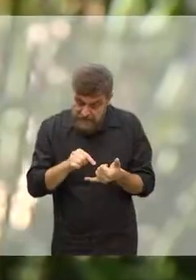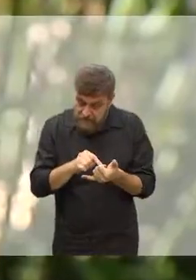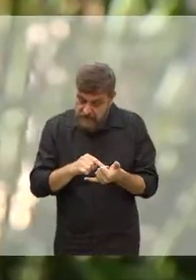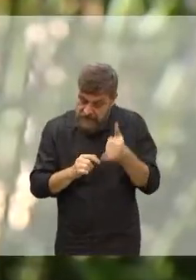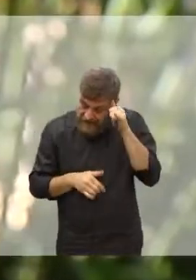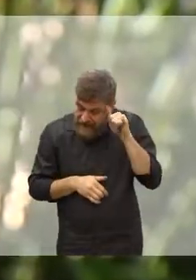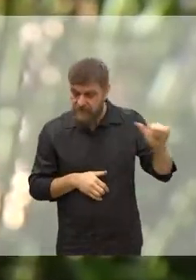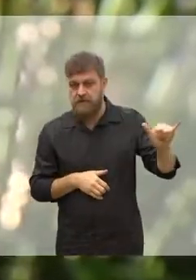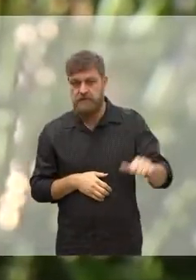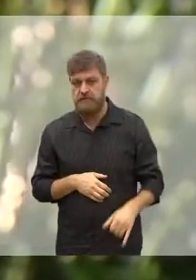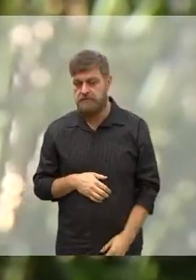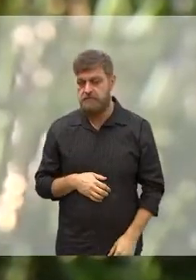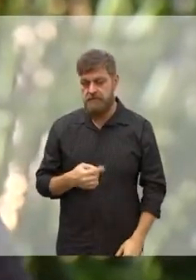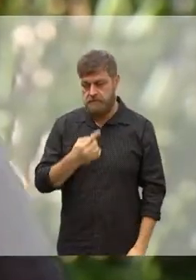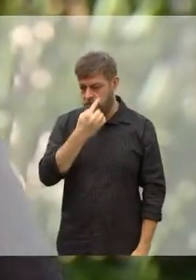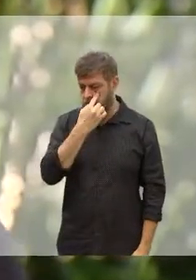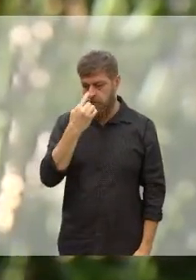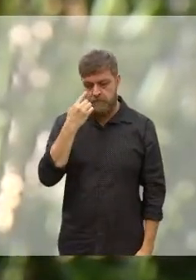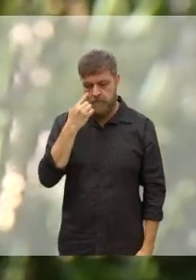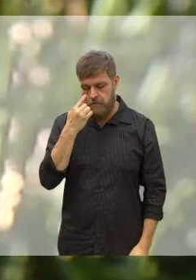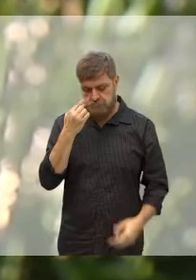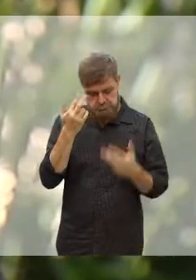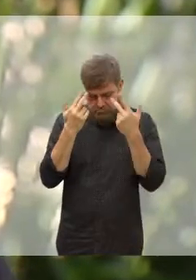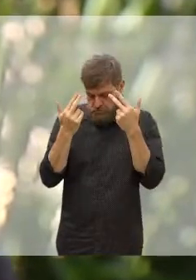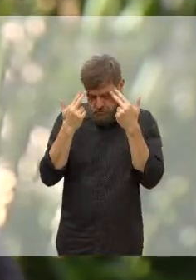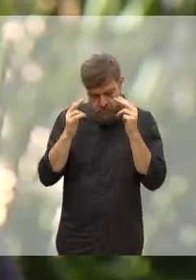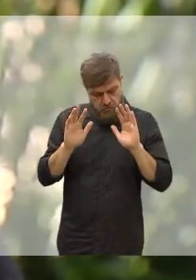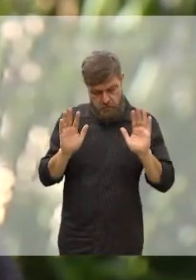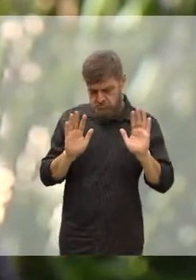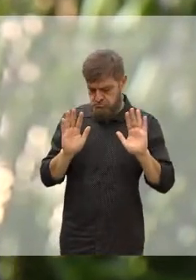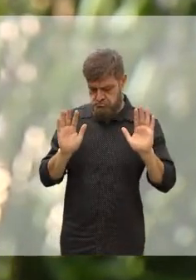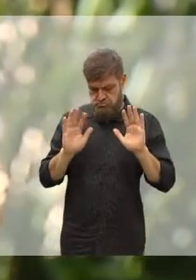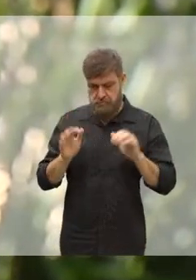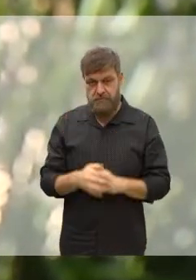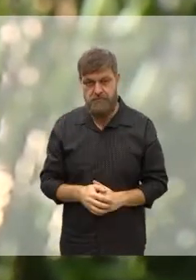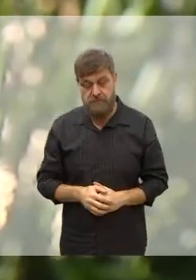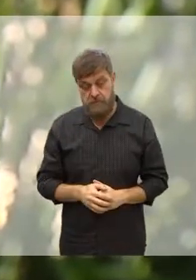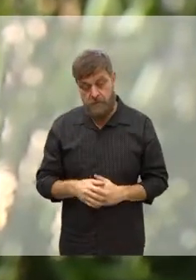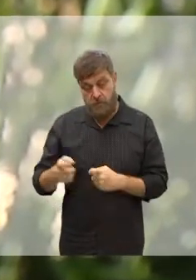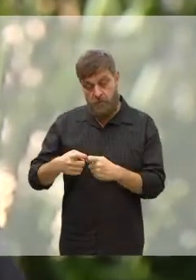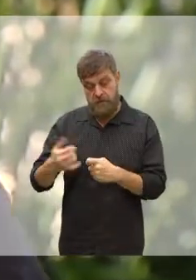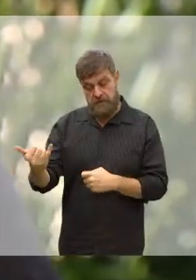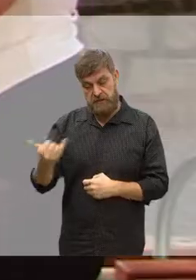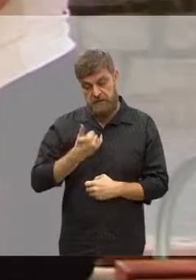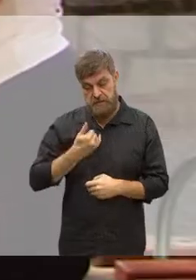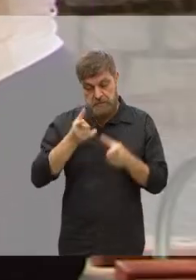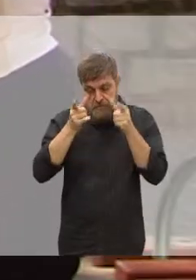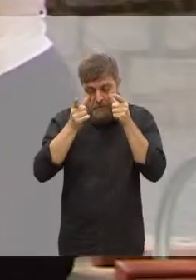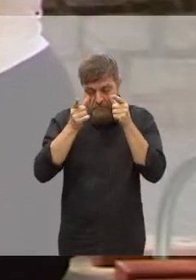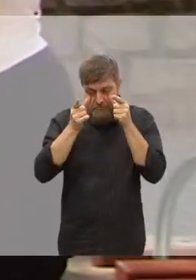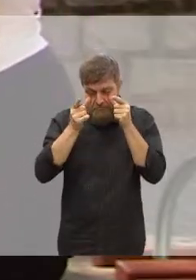diferença? Não, meu olho tá do mesmo jeito. Só que diz que ainda aumentou o grau.